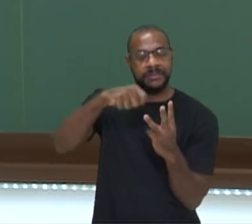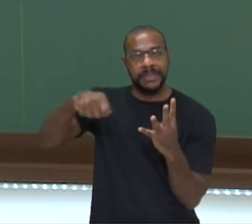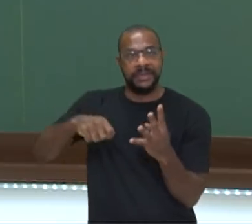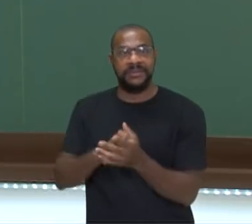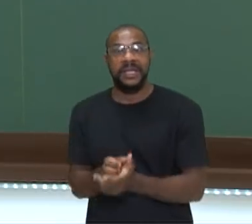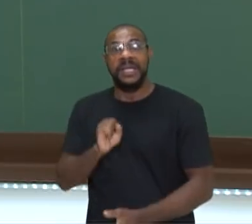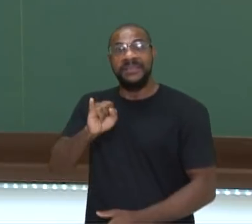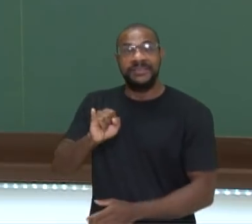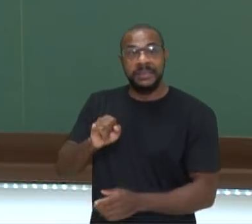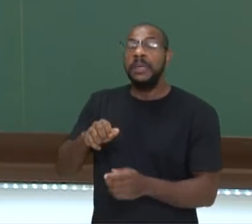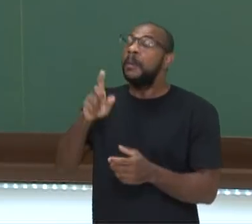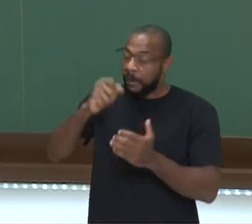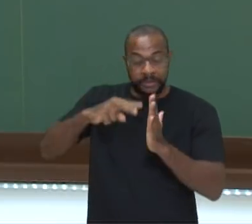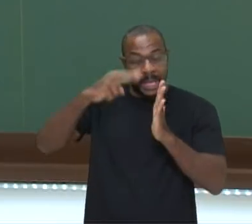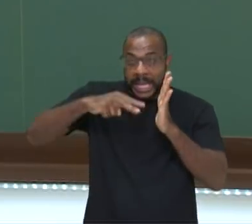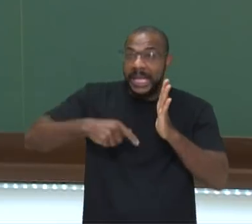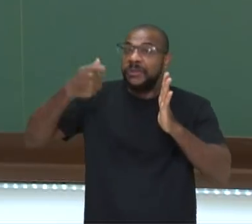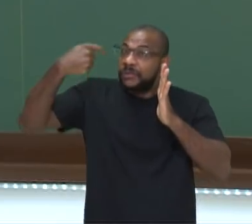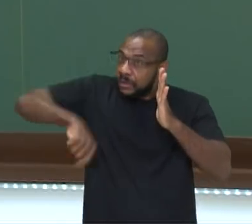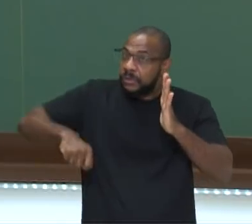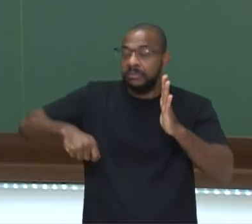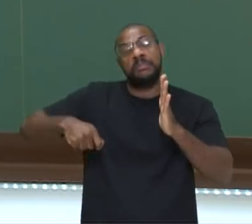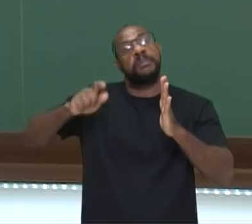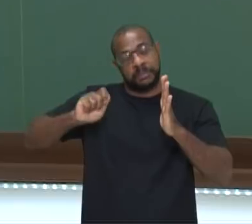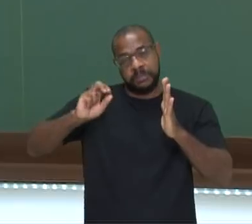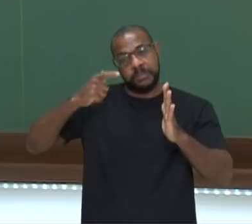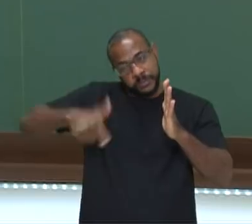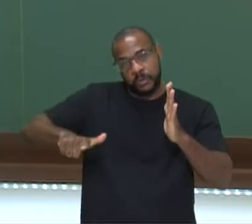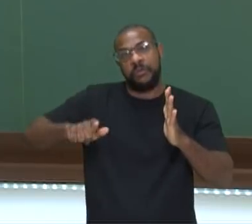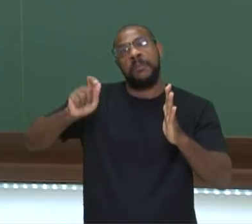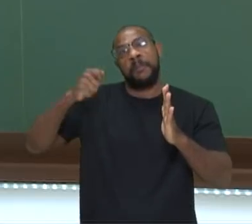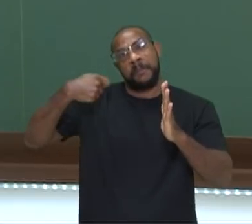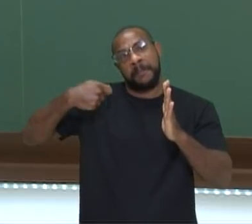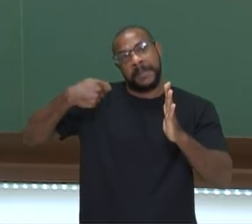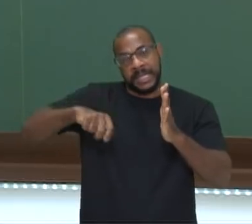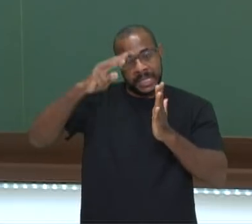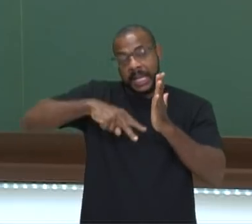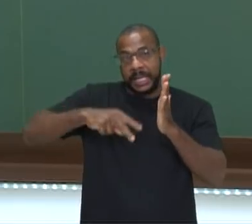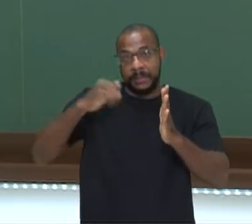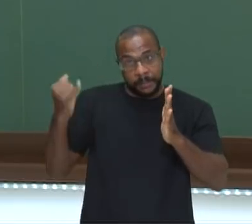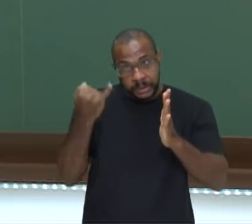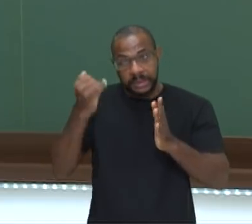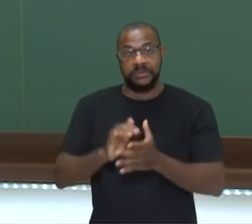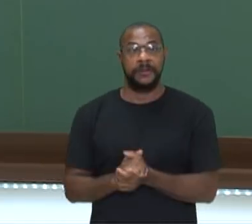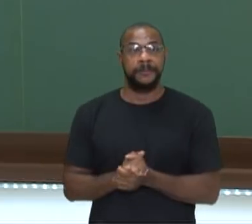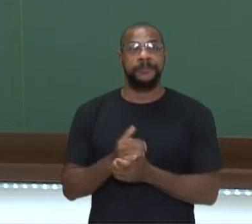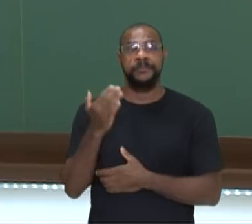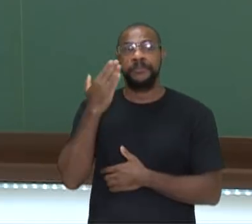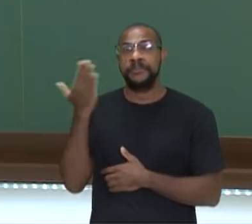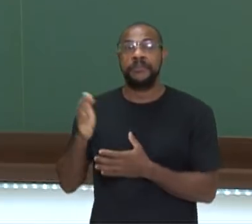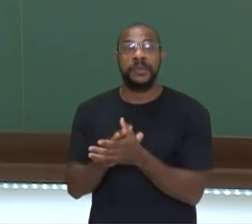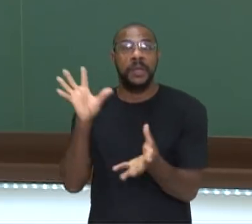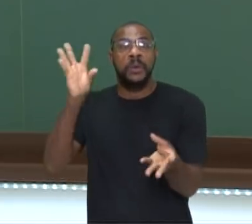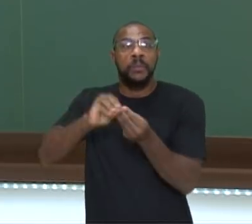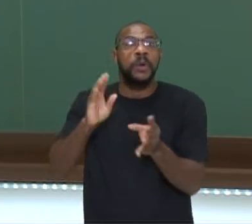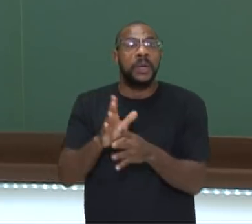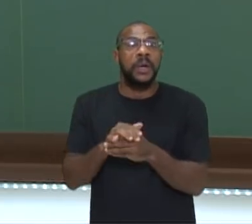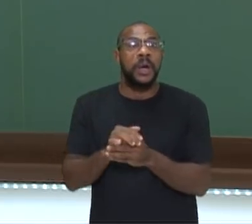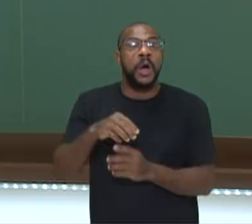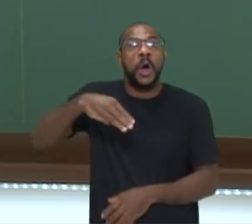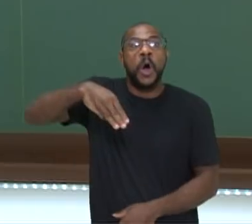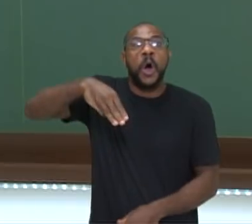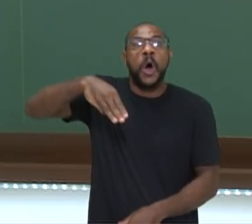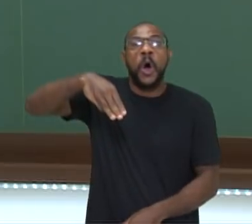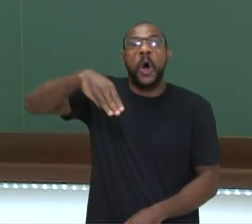novamente e organizamos, fazemos um resumo dos dados. Esse resumo a gente tem. O que eu quero saber? O montante. O montante